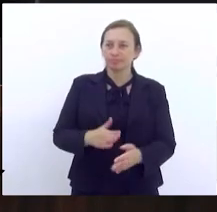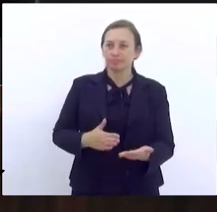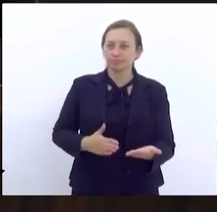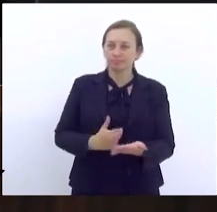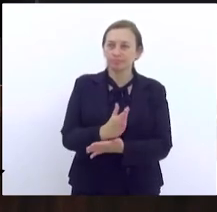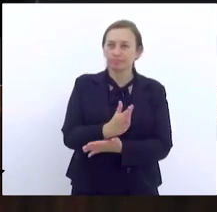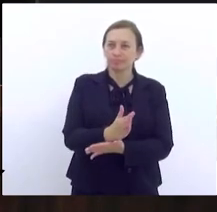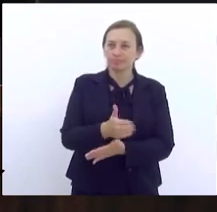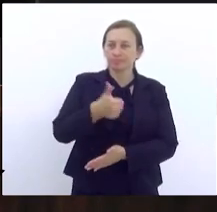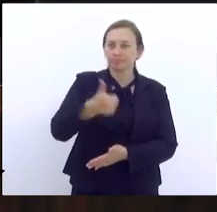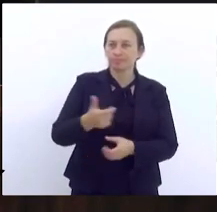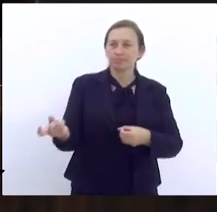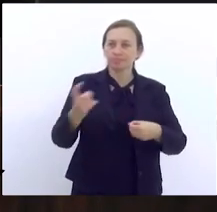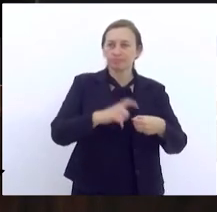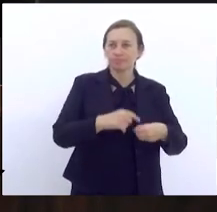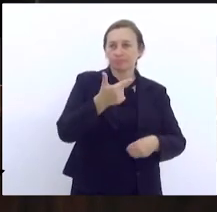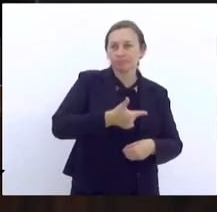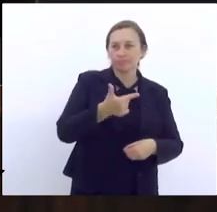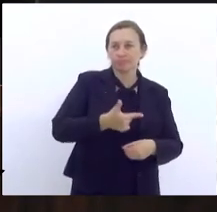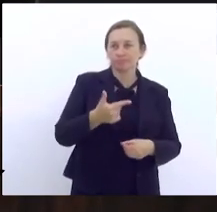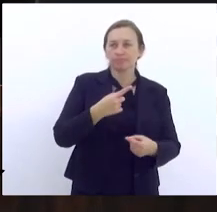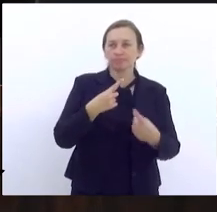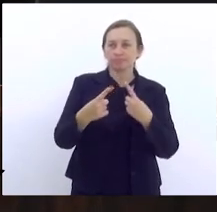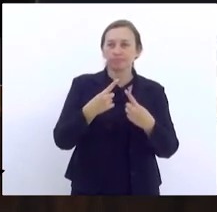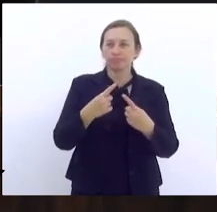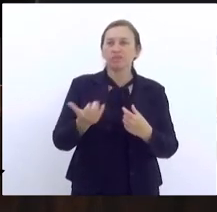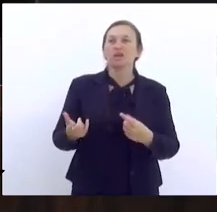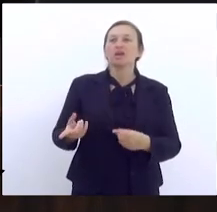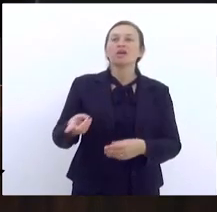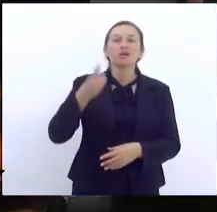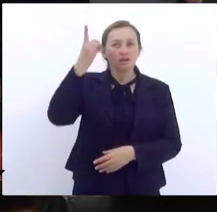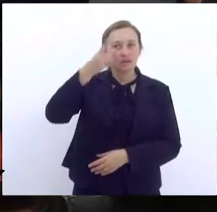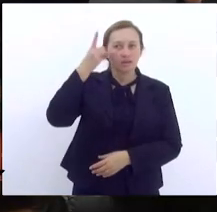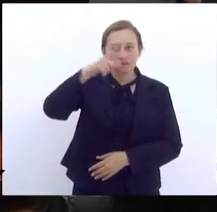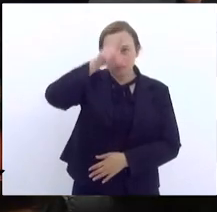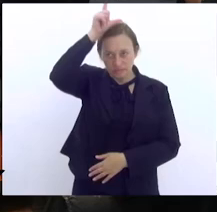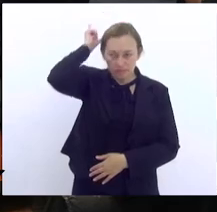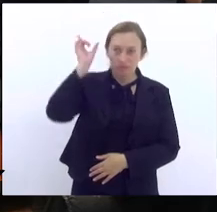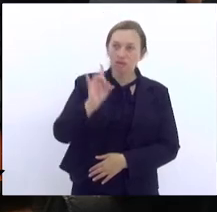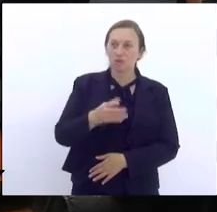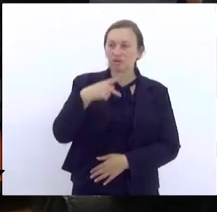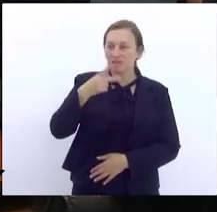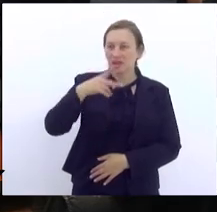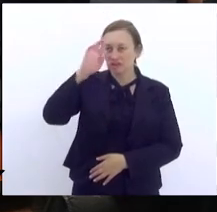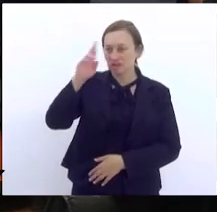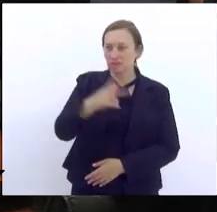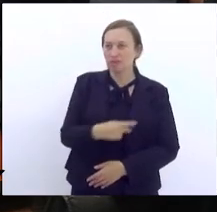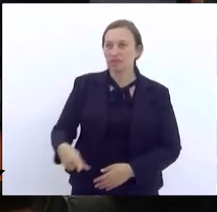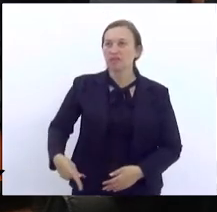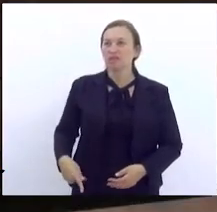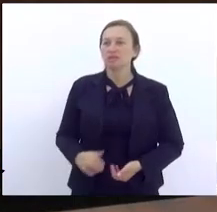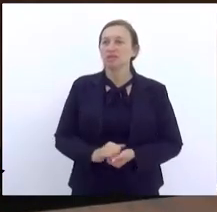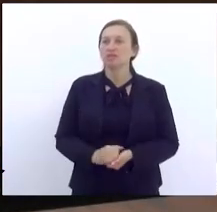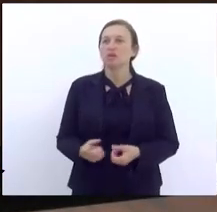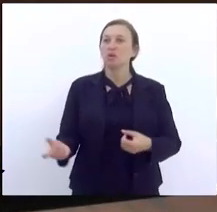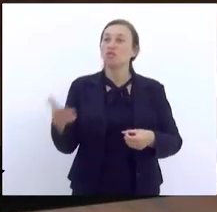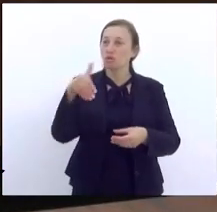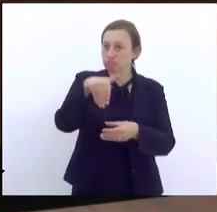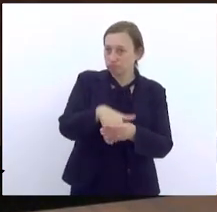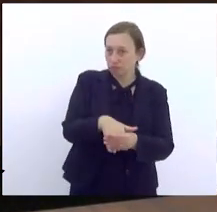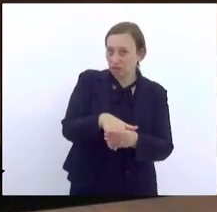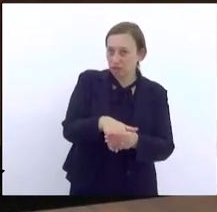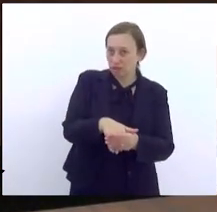aprovado em primeira retorna em segunda Deputado Luiz Paulo presidente que votei